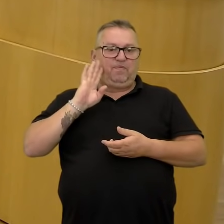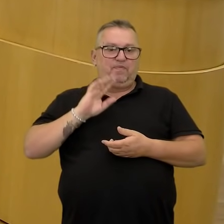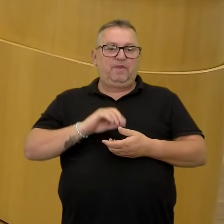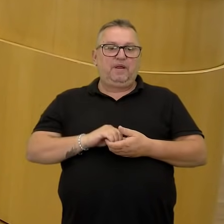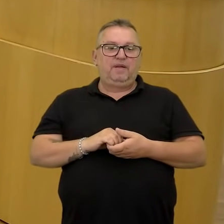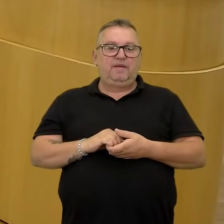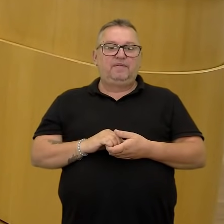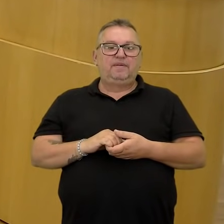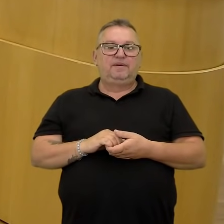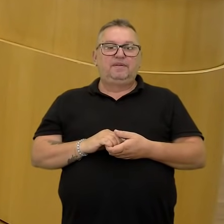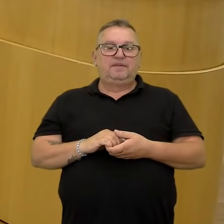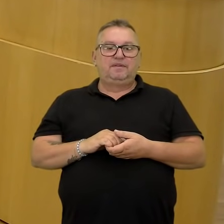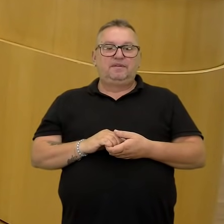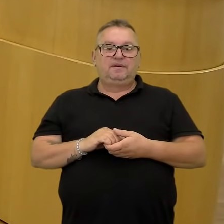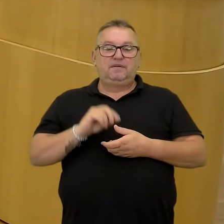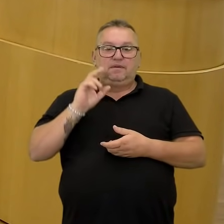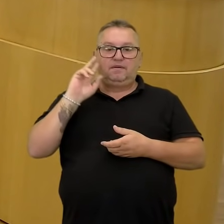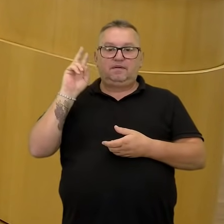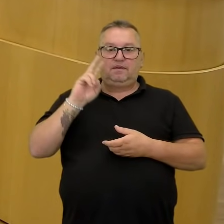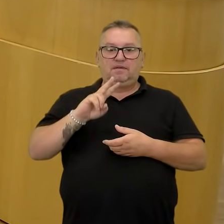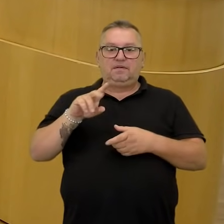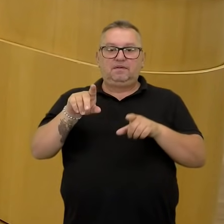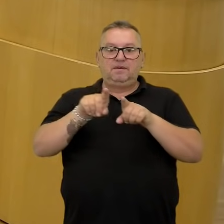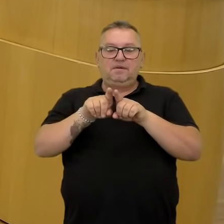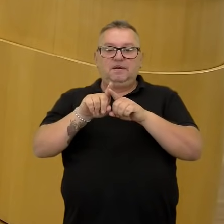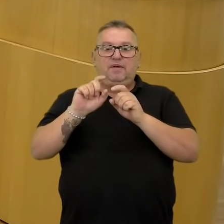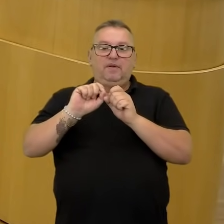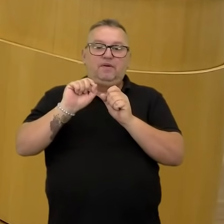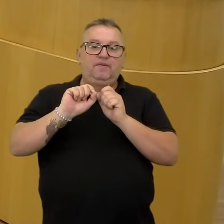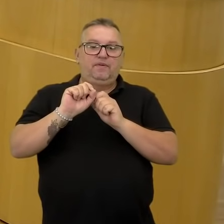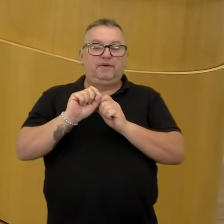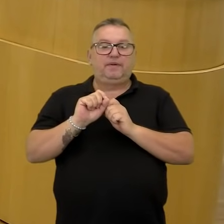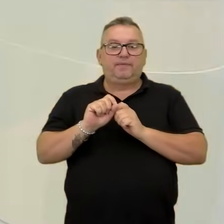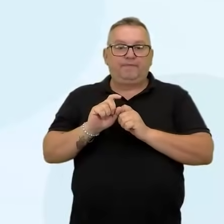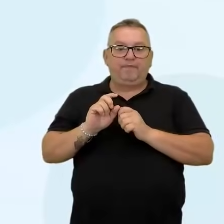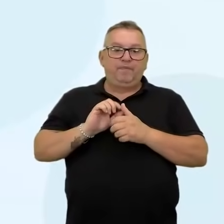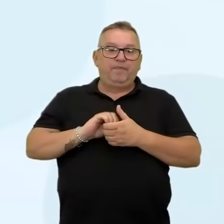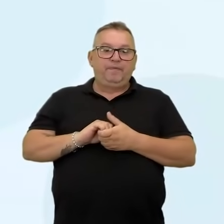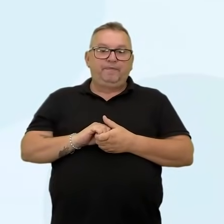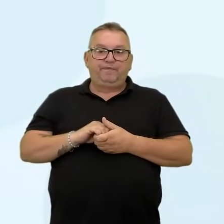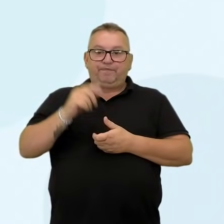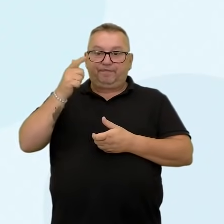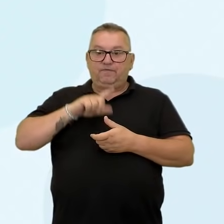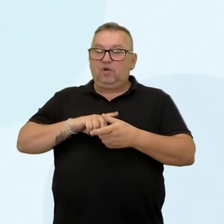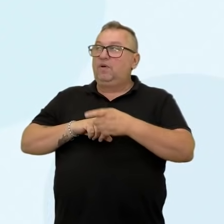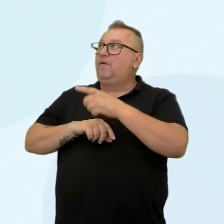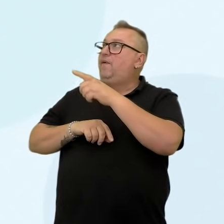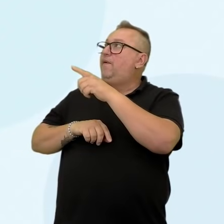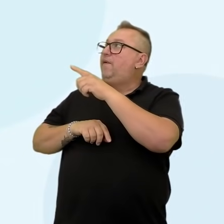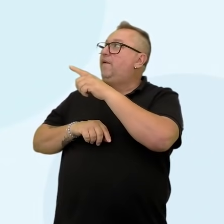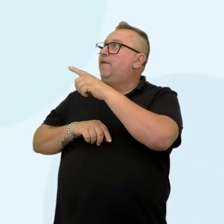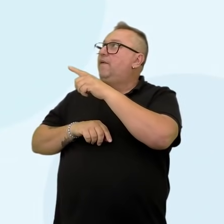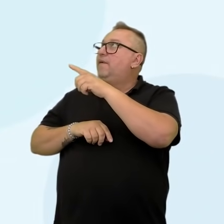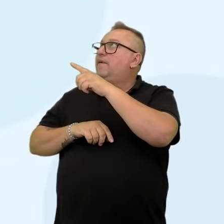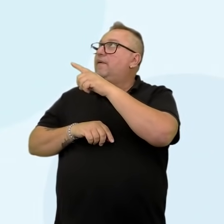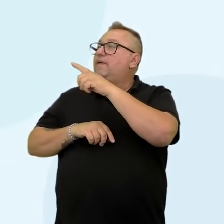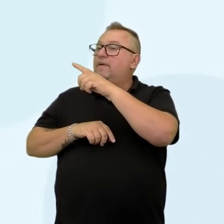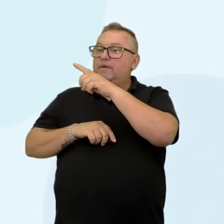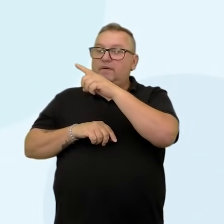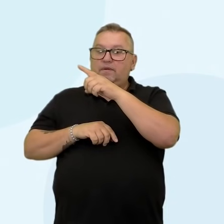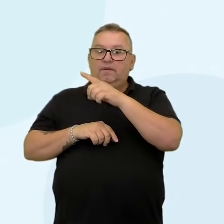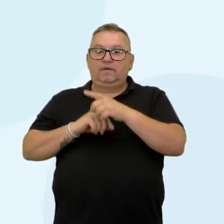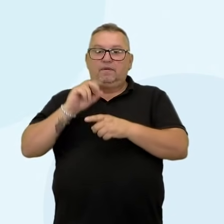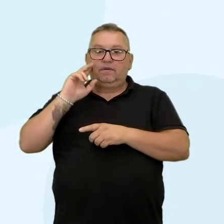nós estamos aqui mergulhadas e aí é só para a gente ver a figurinha que eu fiz lá né é de novo tá aí para você ou então núcleo atmosfera